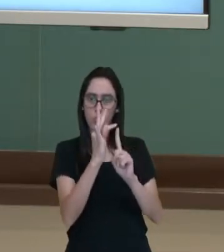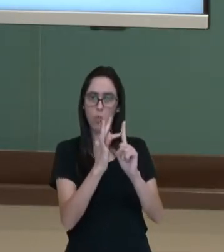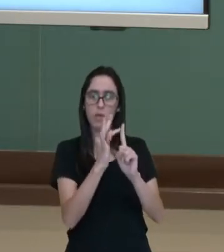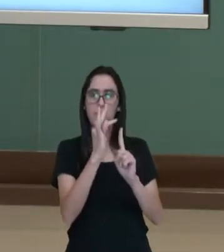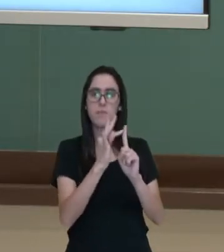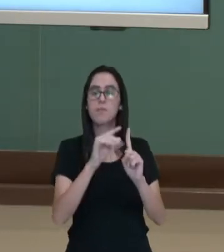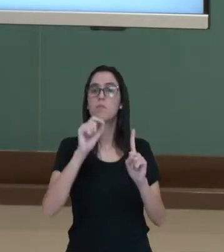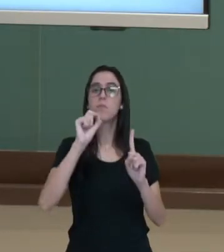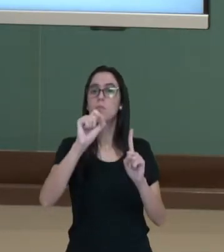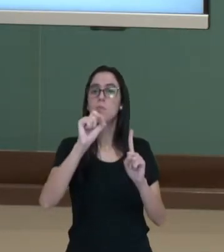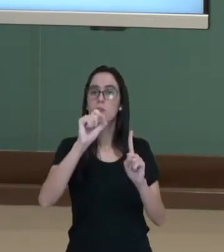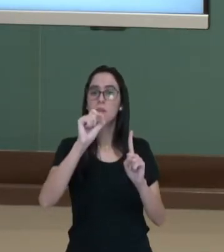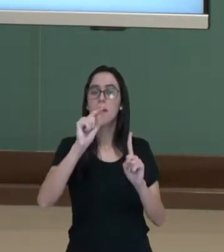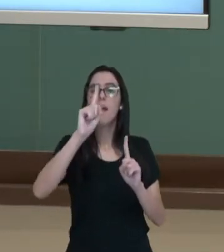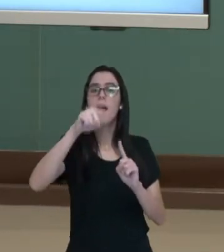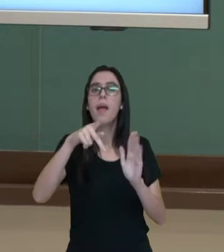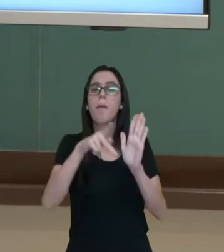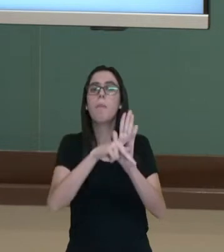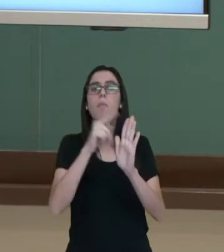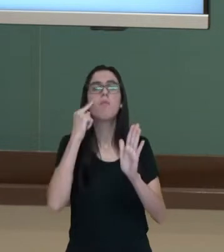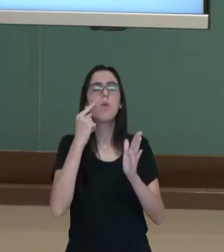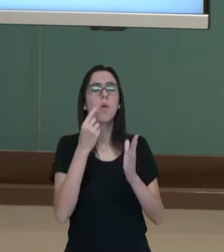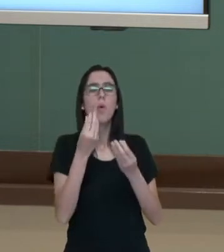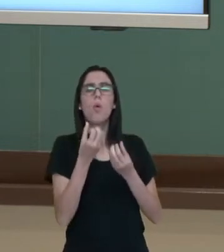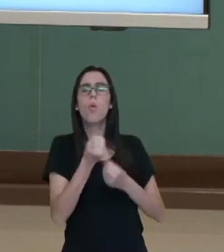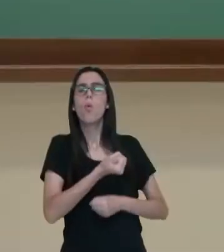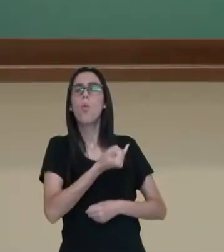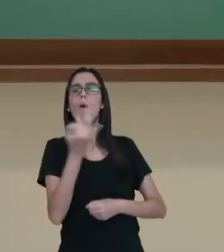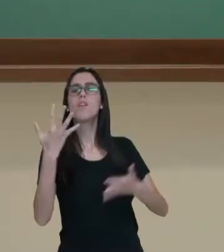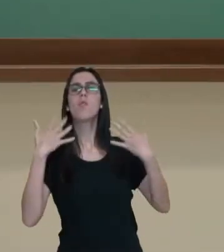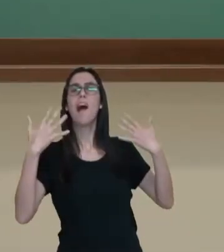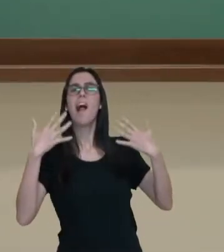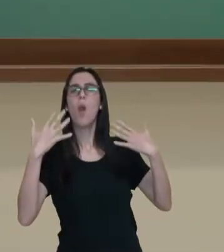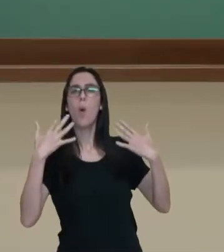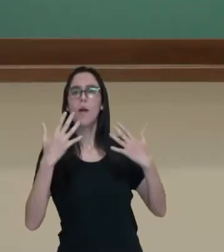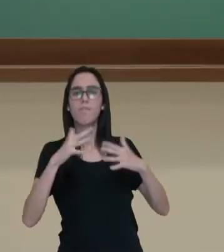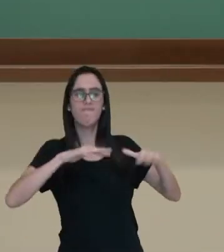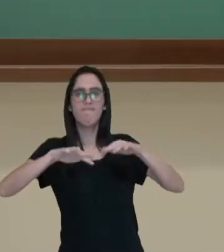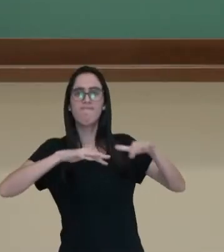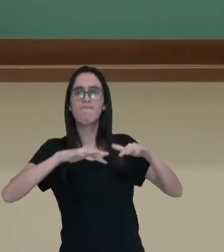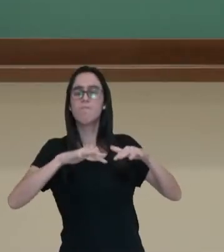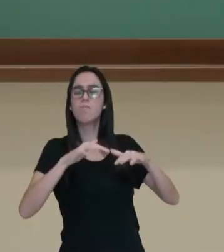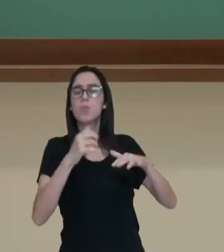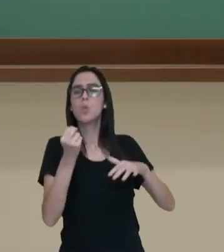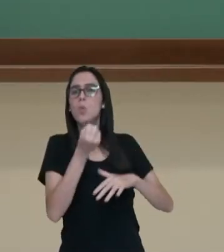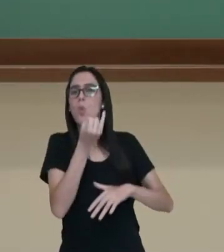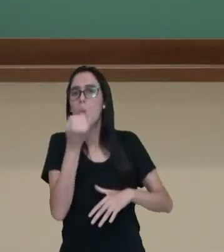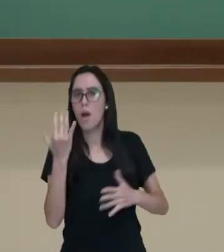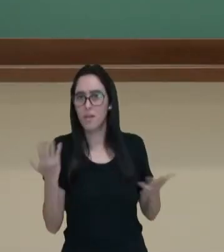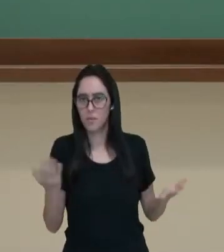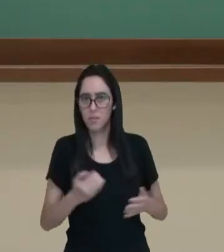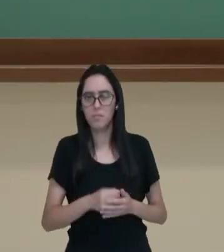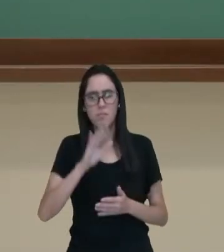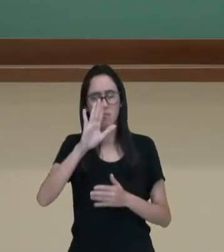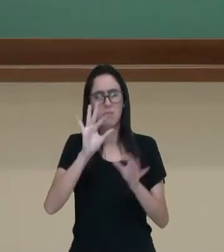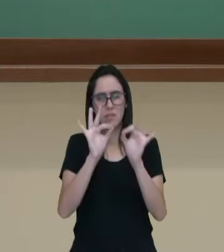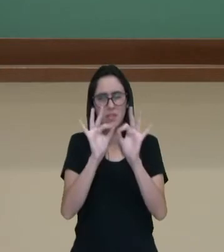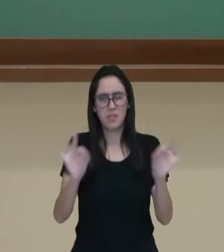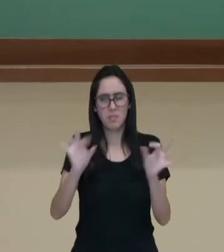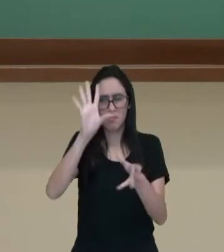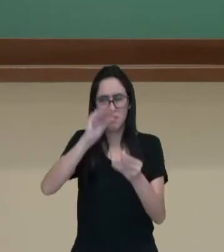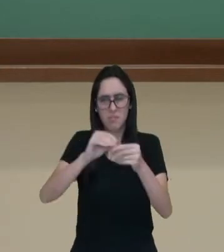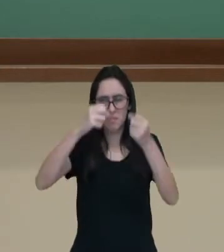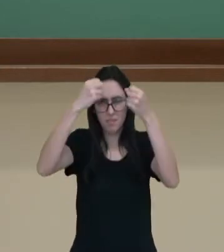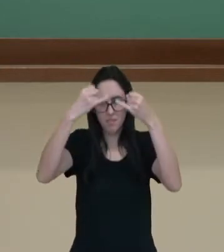medida da intensidade dessa agitação? De uma maneira bem simples, eu posso dizer para você que a temperatura é